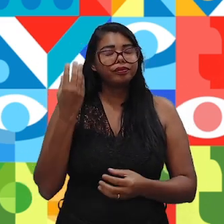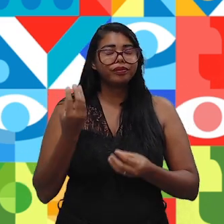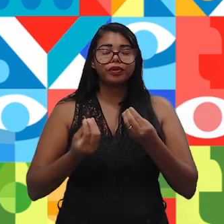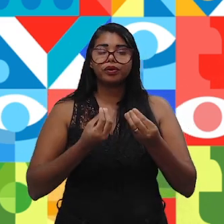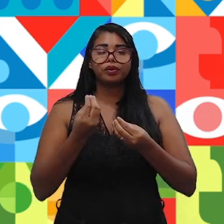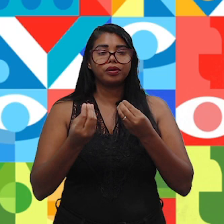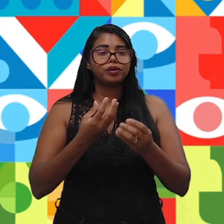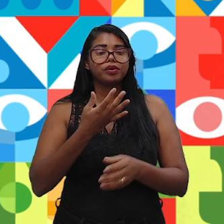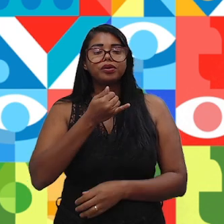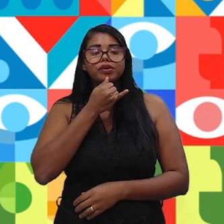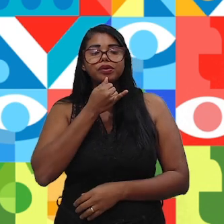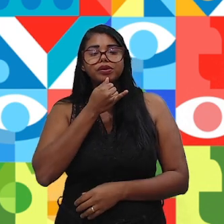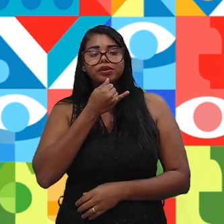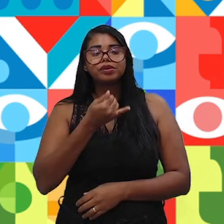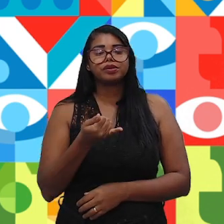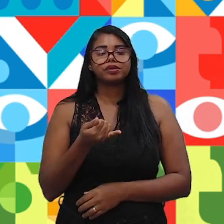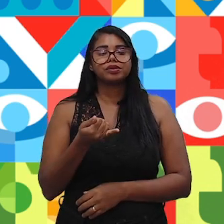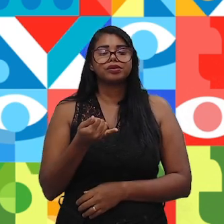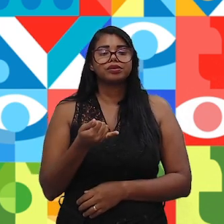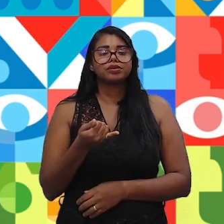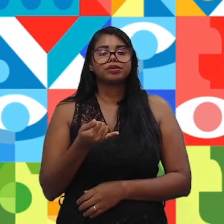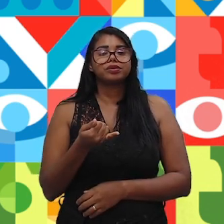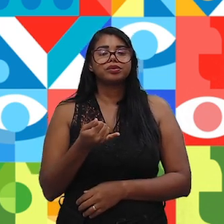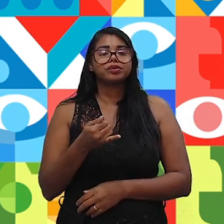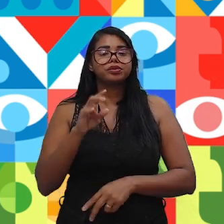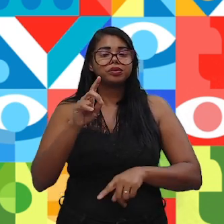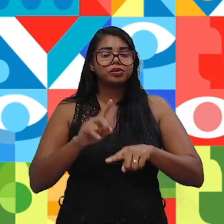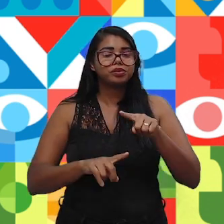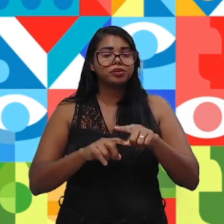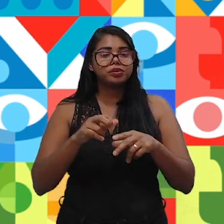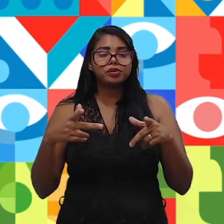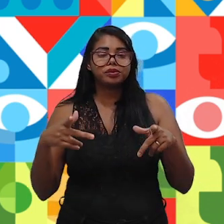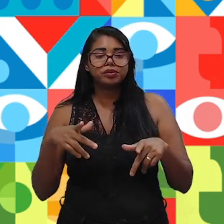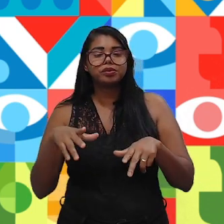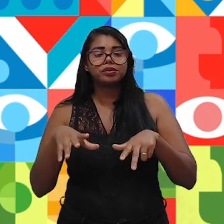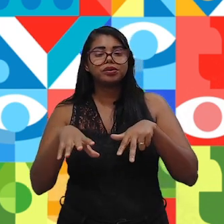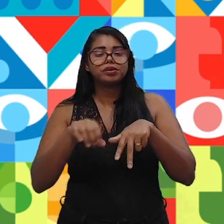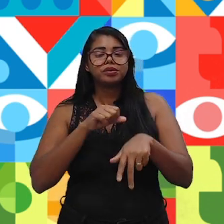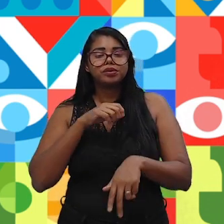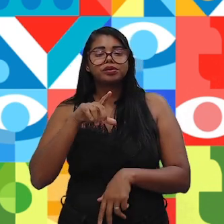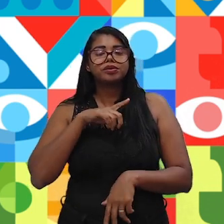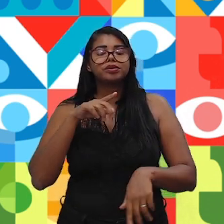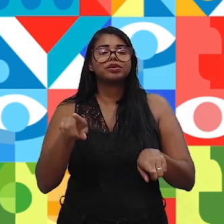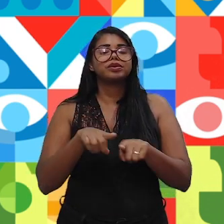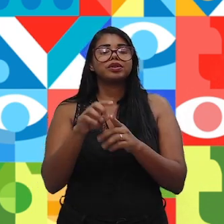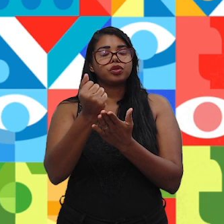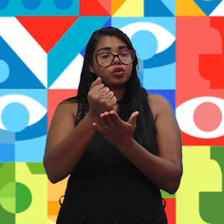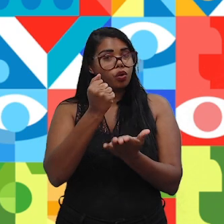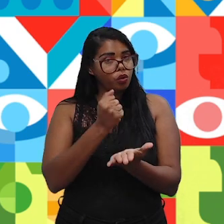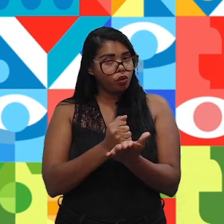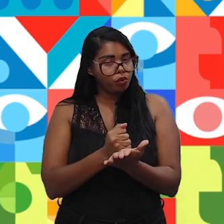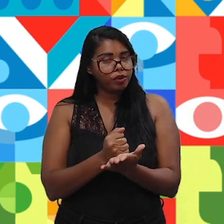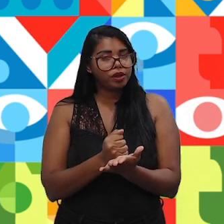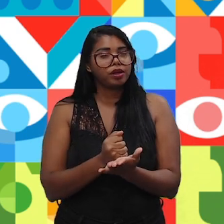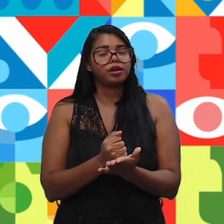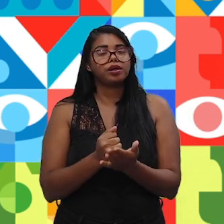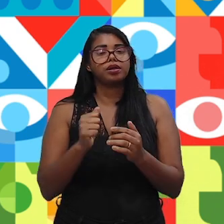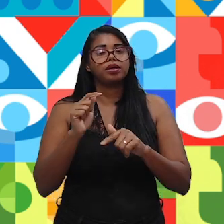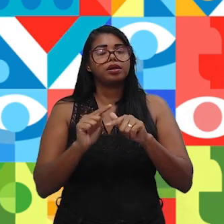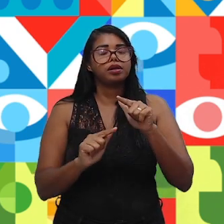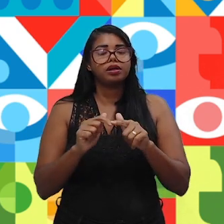como os bens de natureza material e imaterial, é onde entra ali nossos documentos, né, nossos